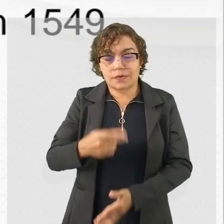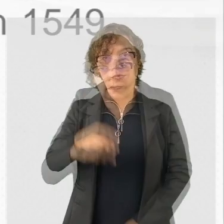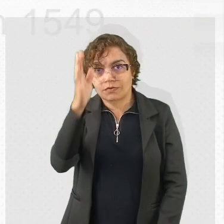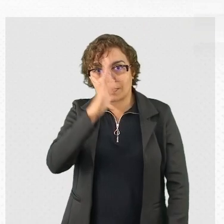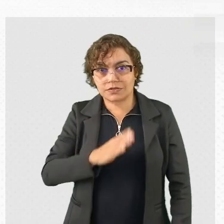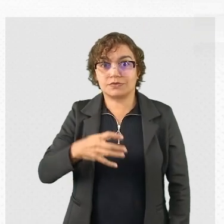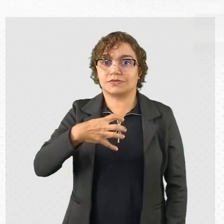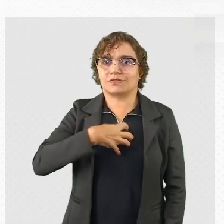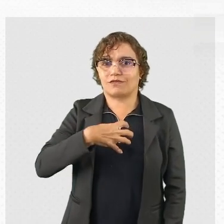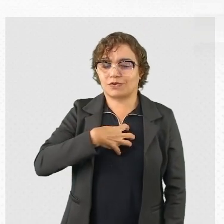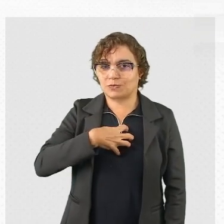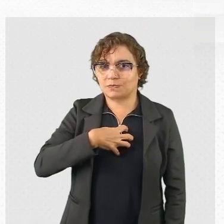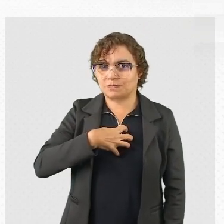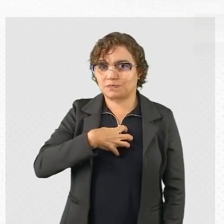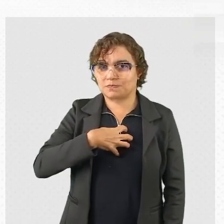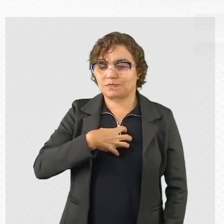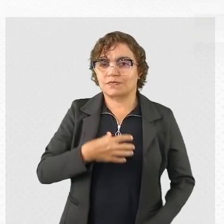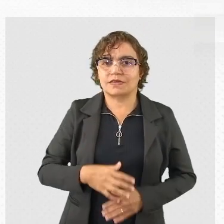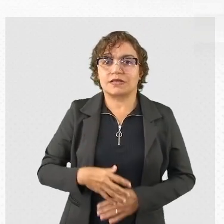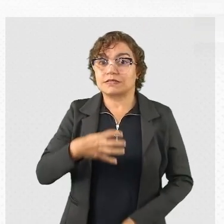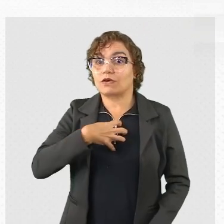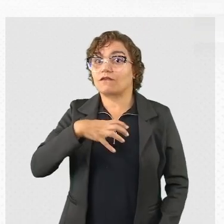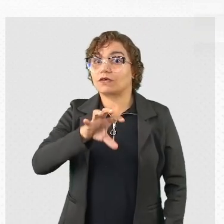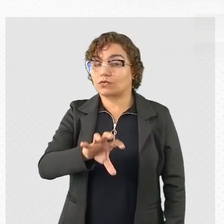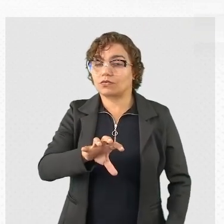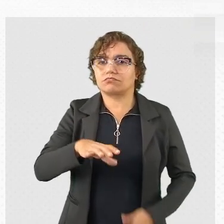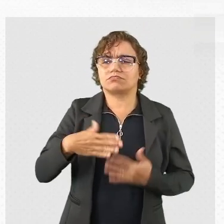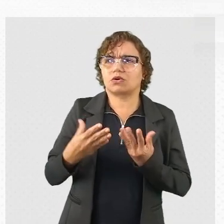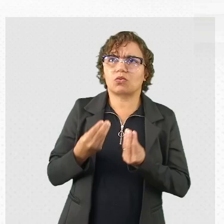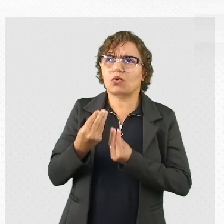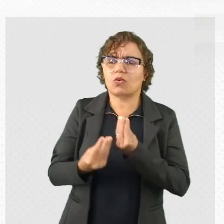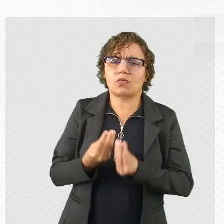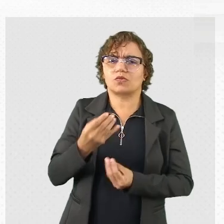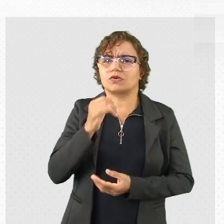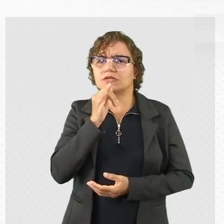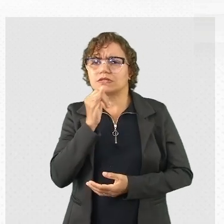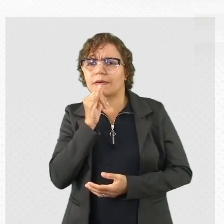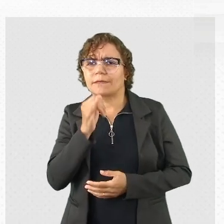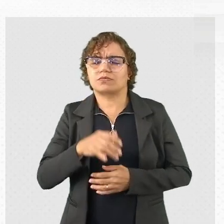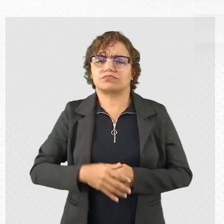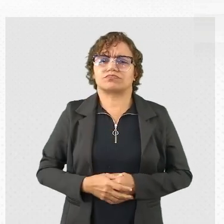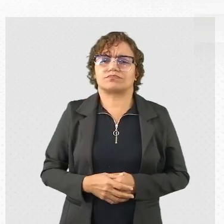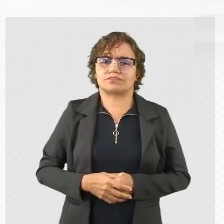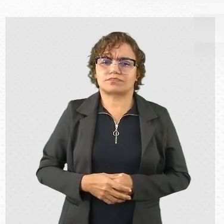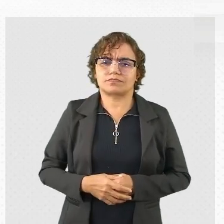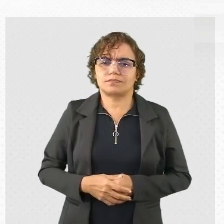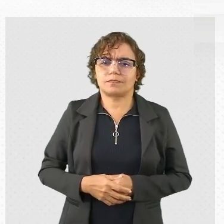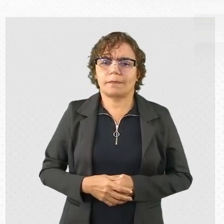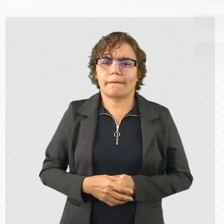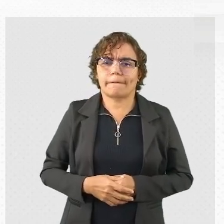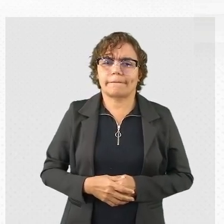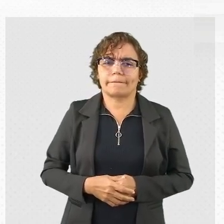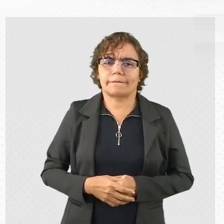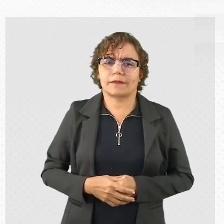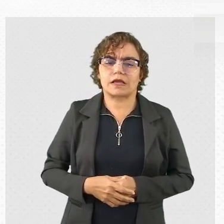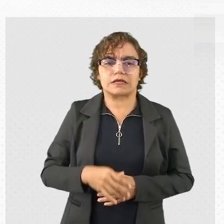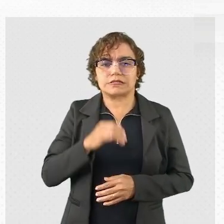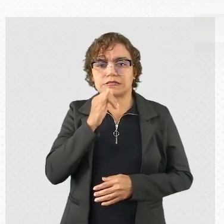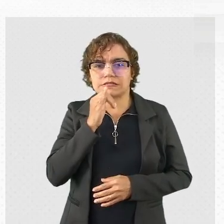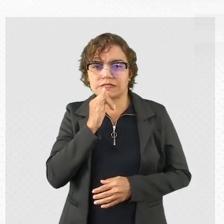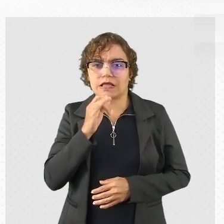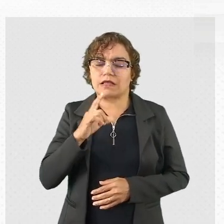Então, fracassou as capitanias, não dá certo essa divisão, os donatários não quiseram de fato explorar,